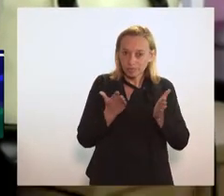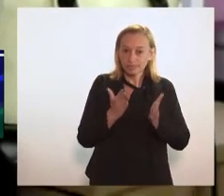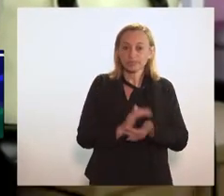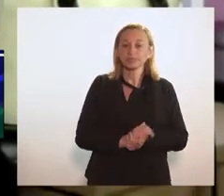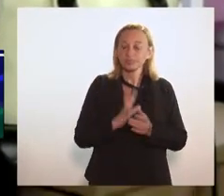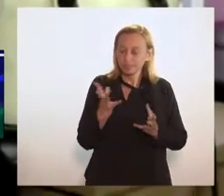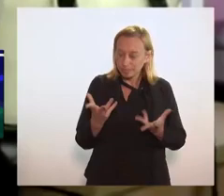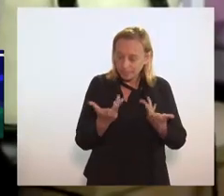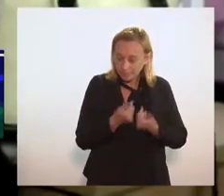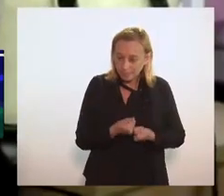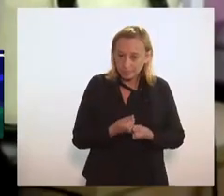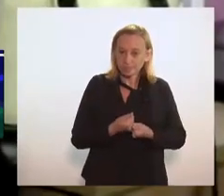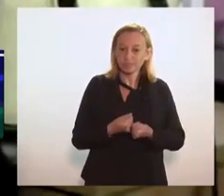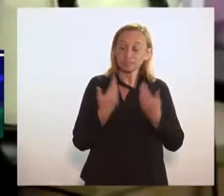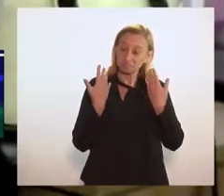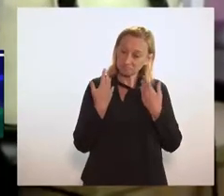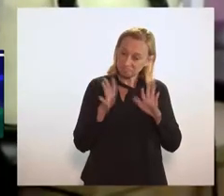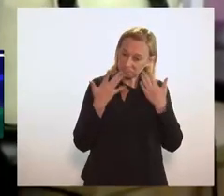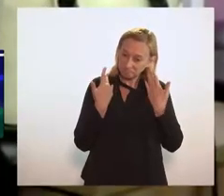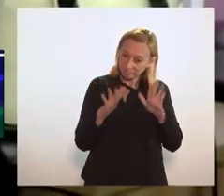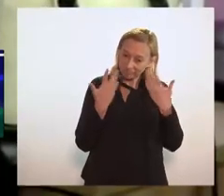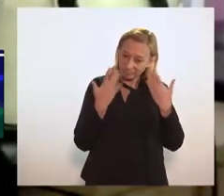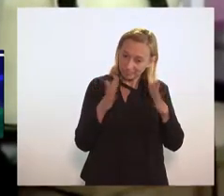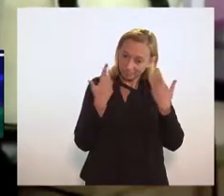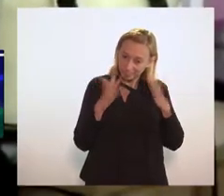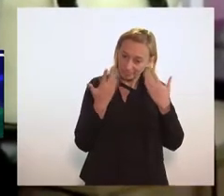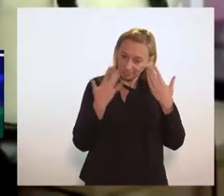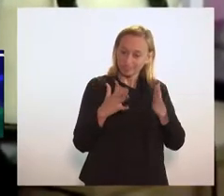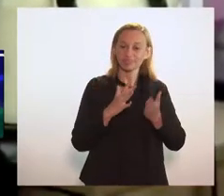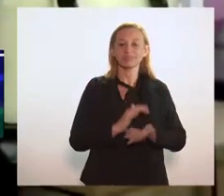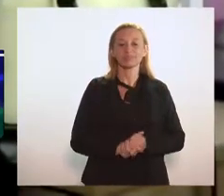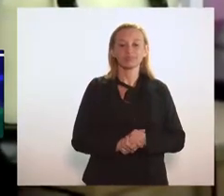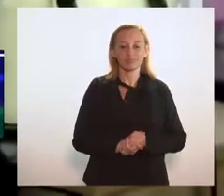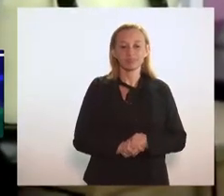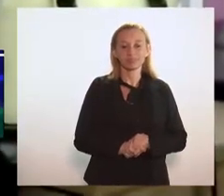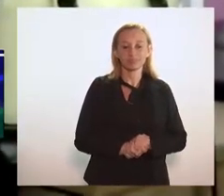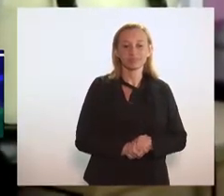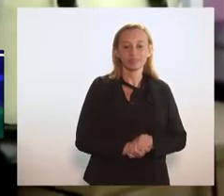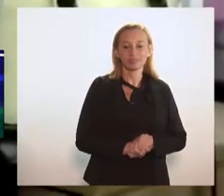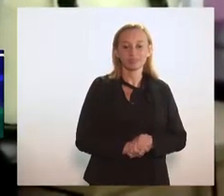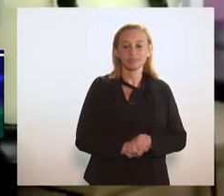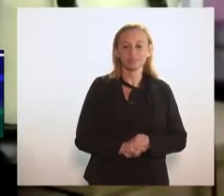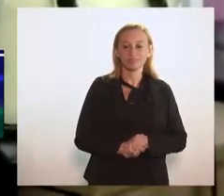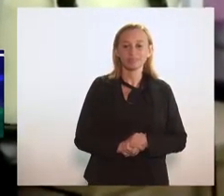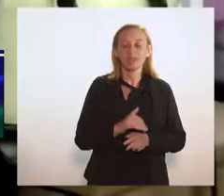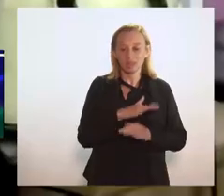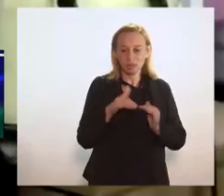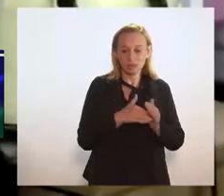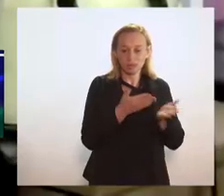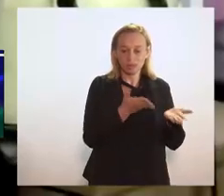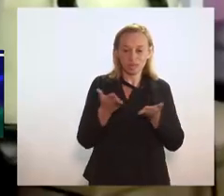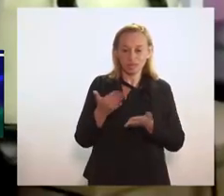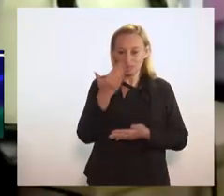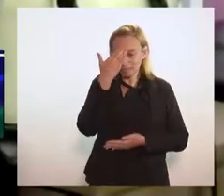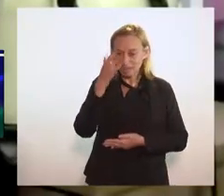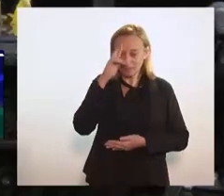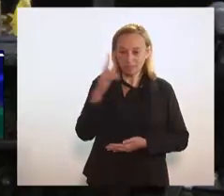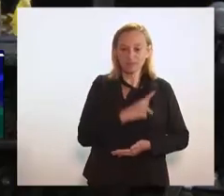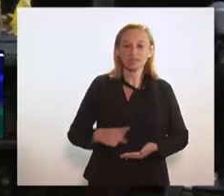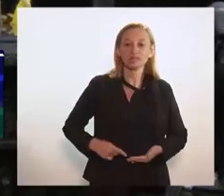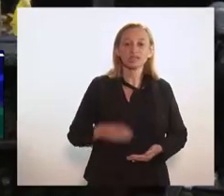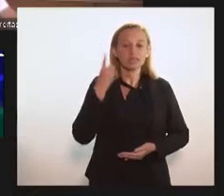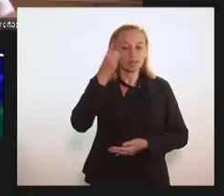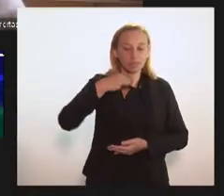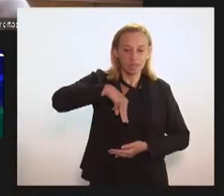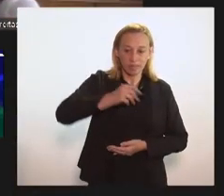é maravilhosa. Eu bato palmas, parabéns, de excelência, a todos os autores. Obrigada, senhor presidente. Deputada